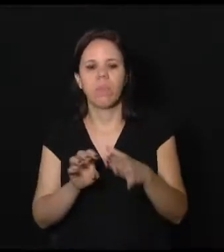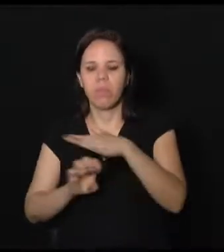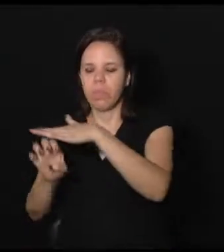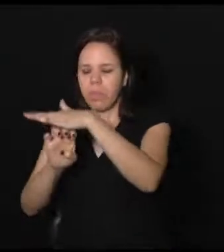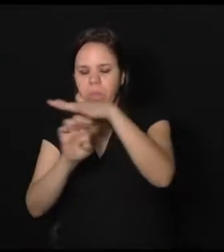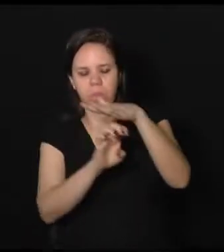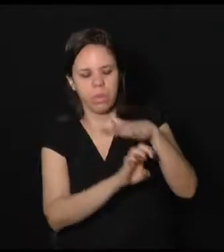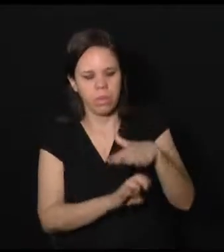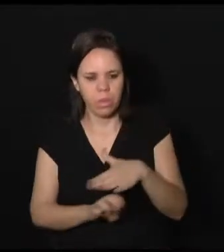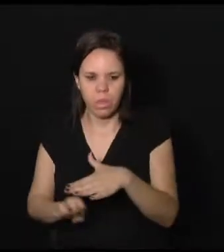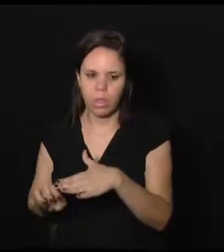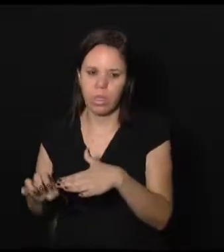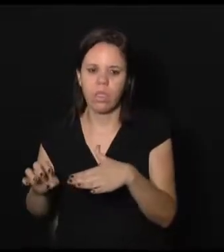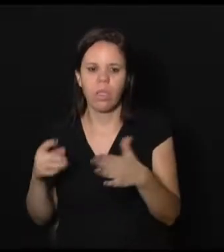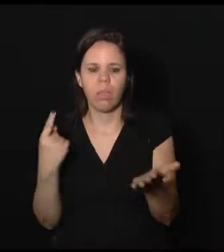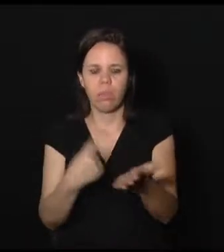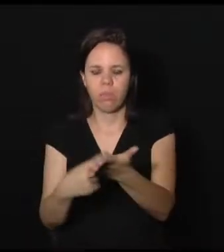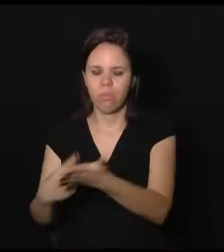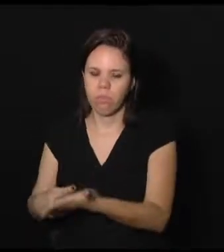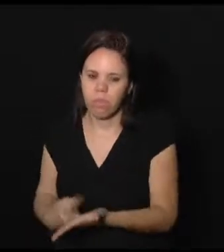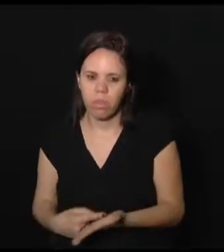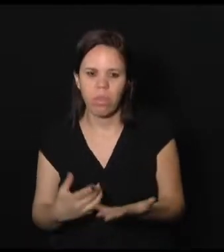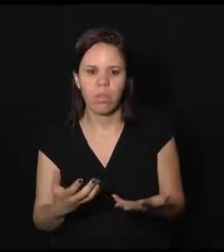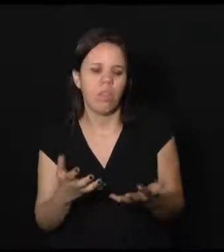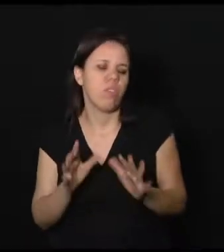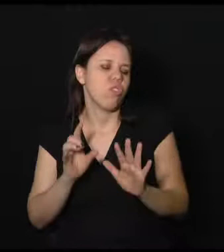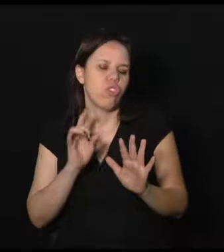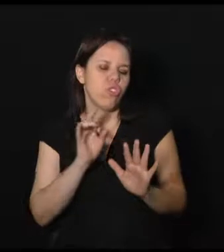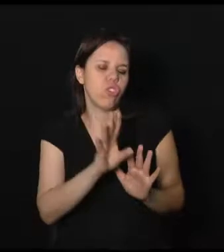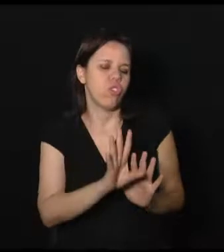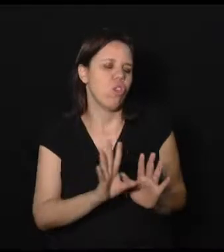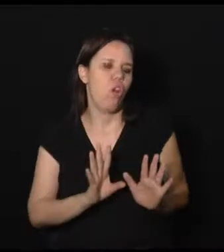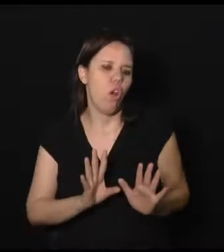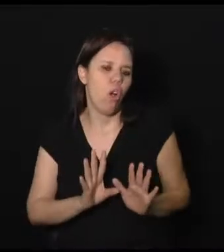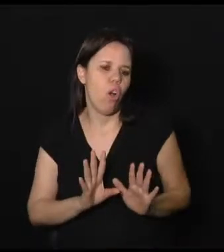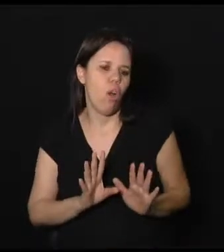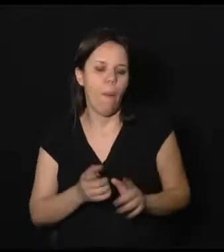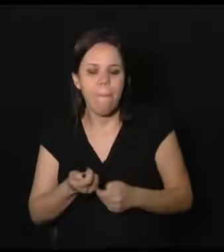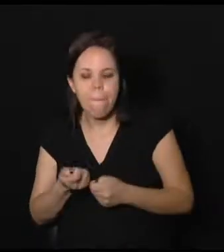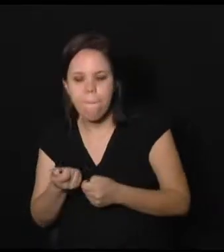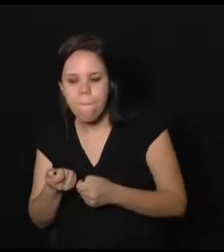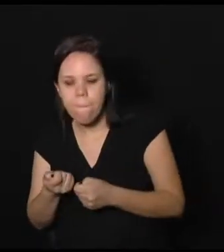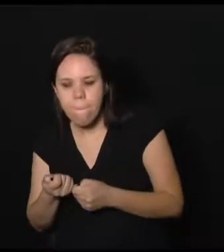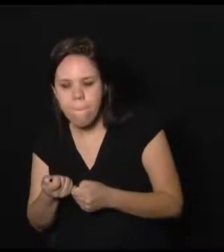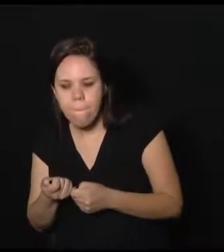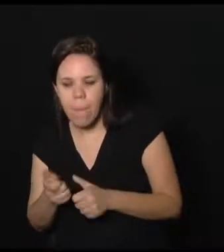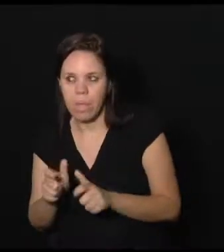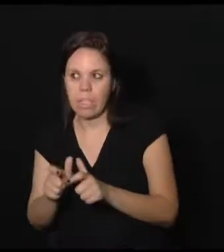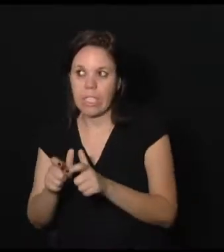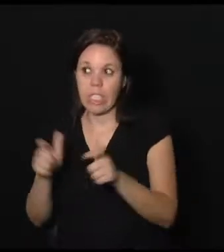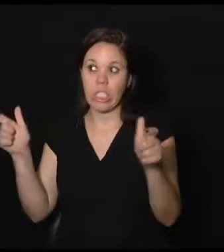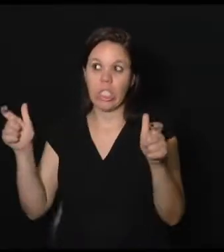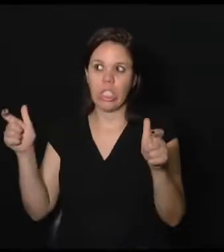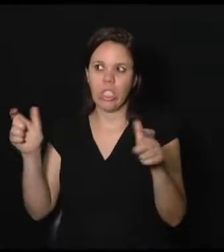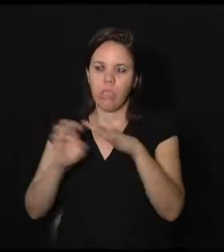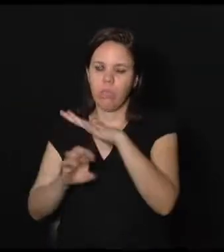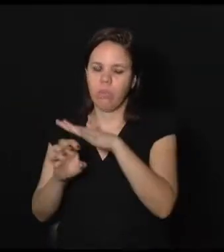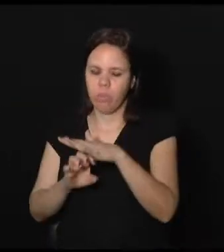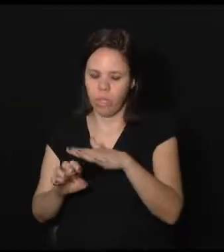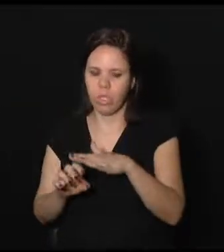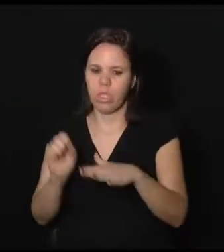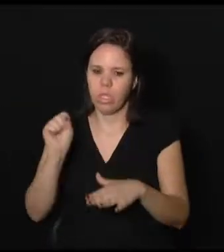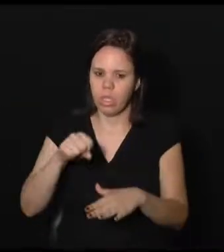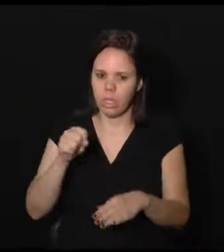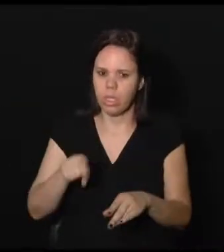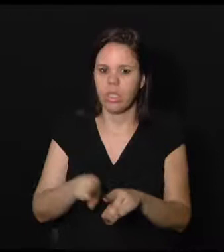seja, então não é um acordo que ele busca tão somente beneficiar as grandes empresas e as grandes corporações, mas ele tem